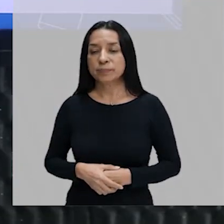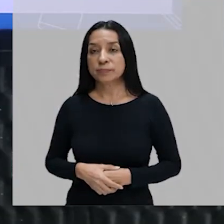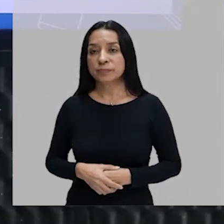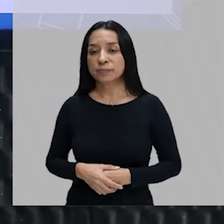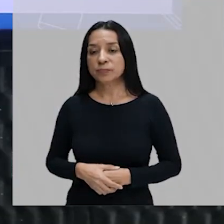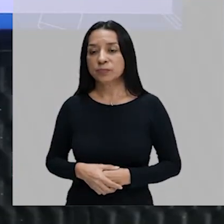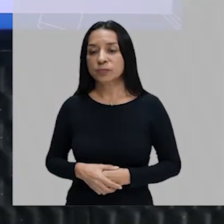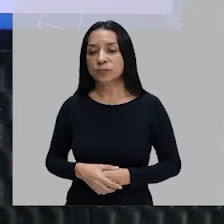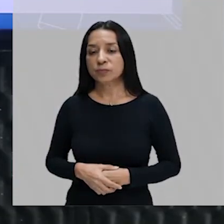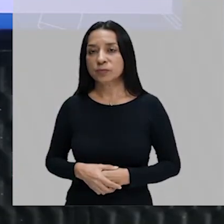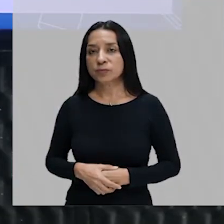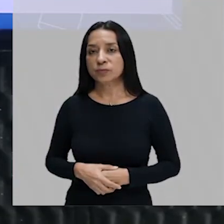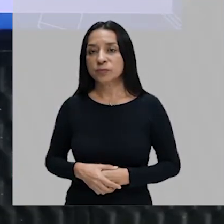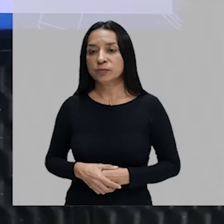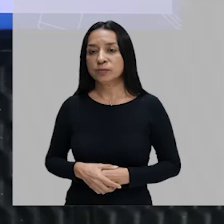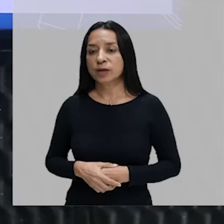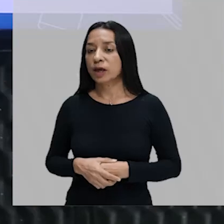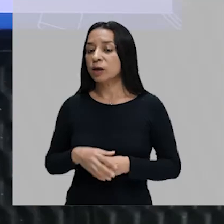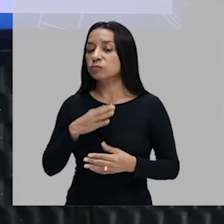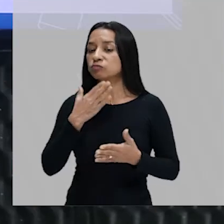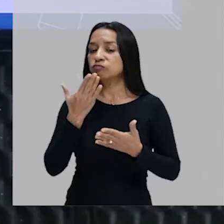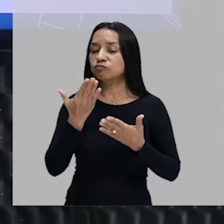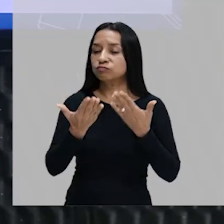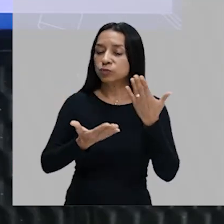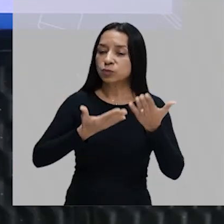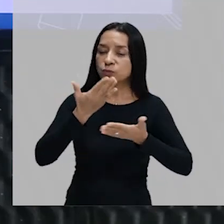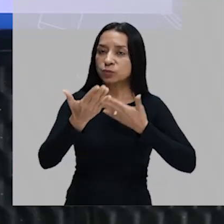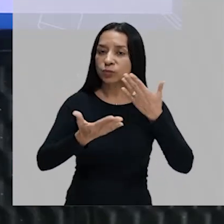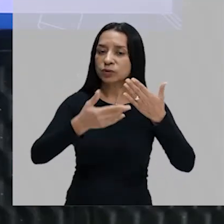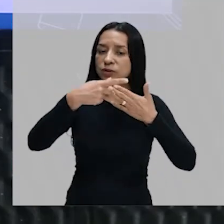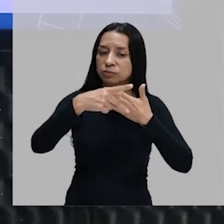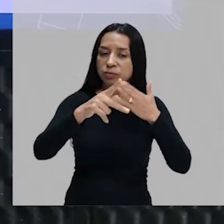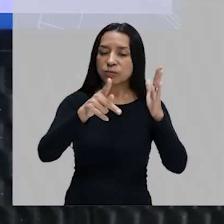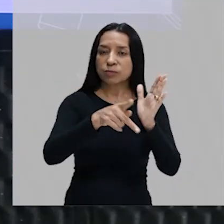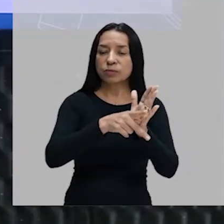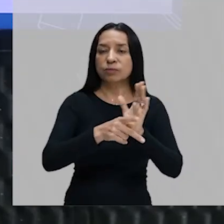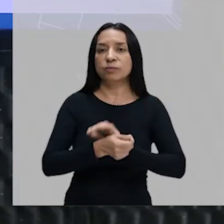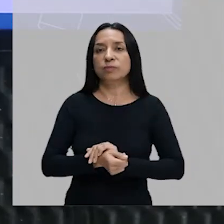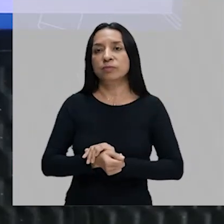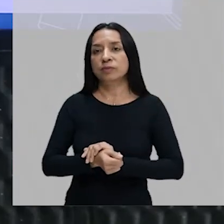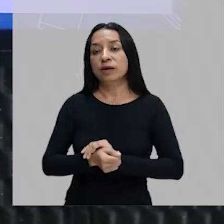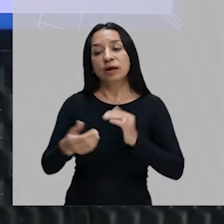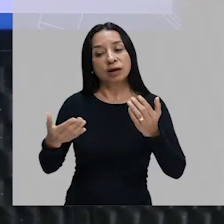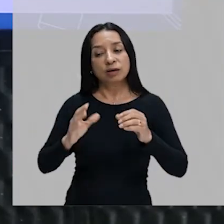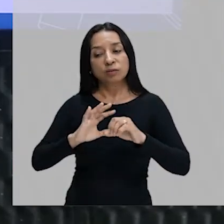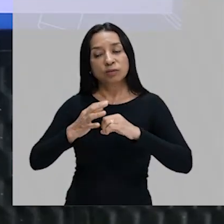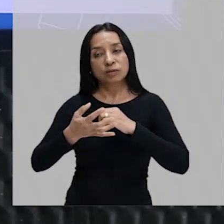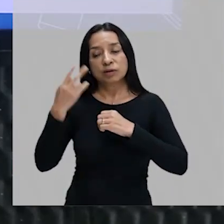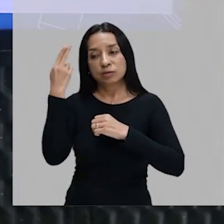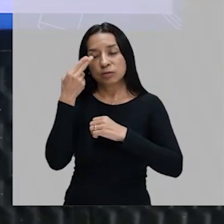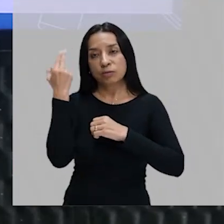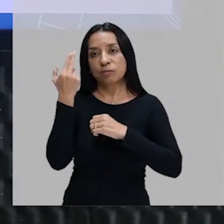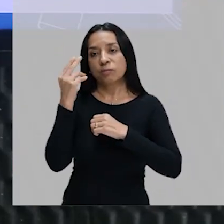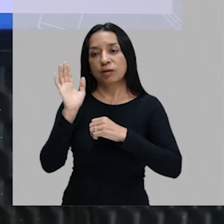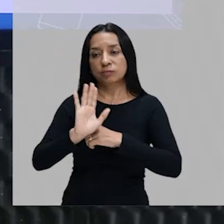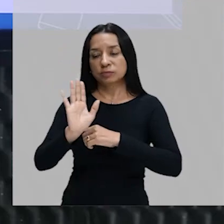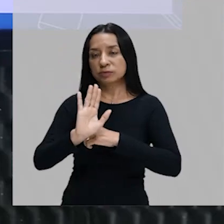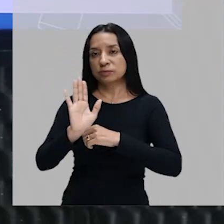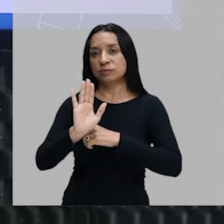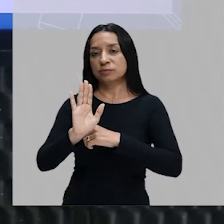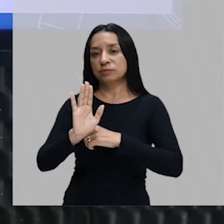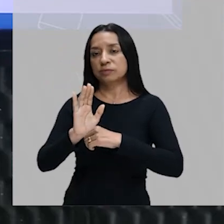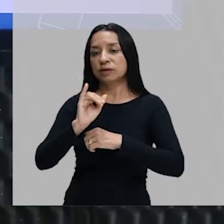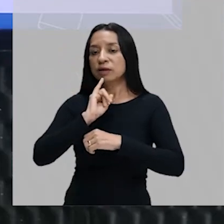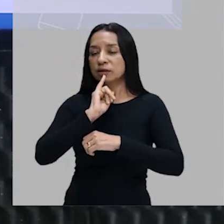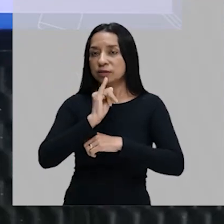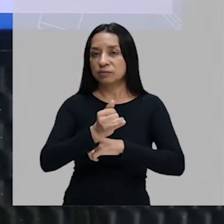tá? Para que você se cuide, né? Esse período de pandemia é muito comum a gente se despedir das pessoas e dizer para as pessoas,